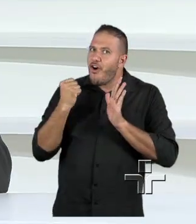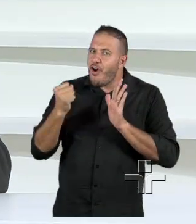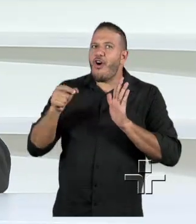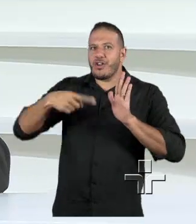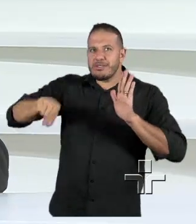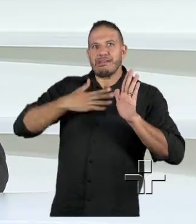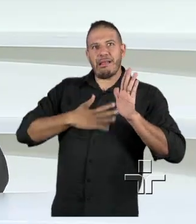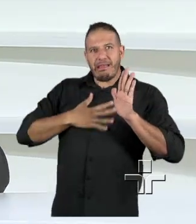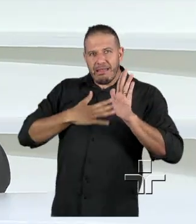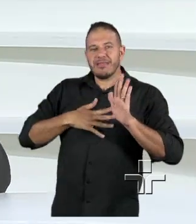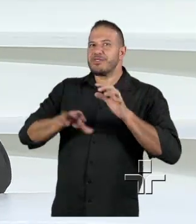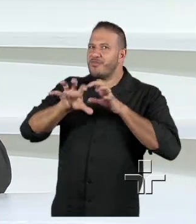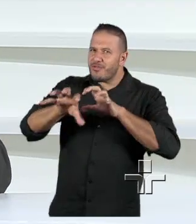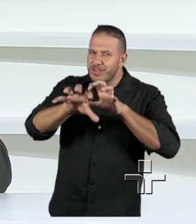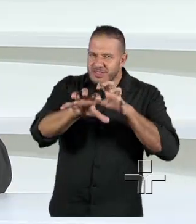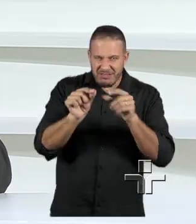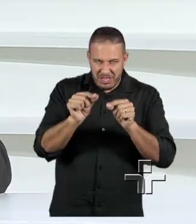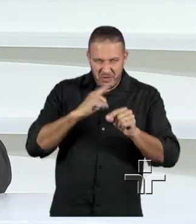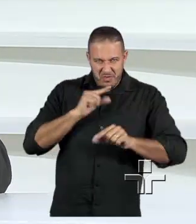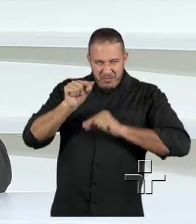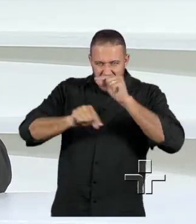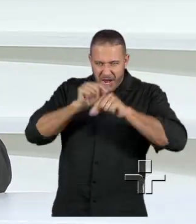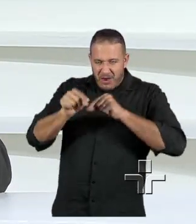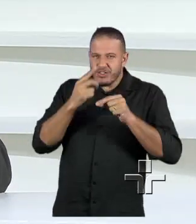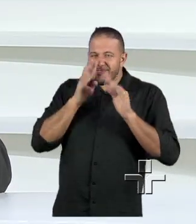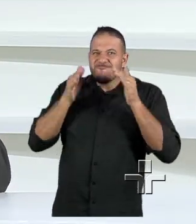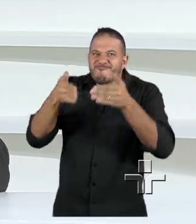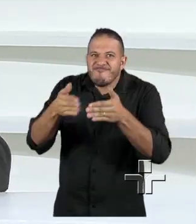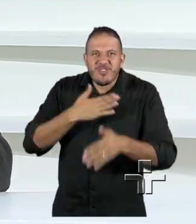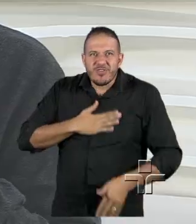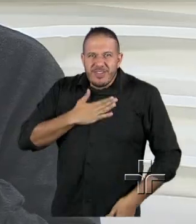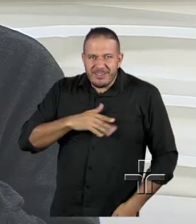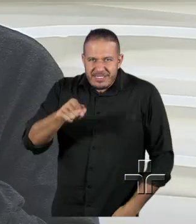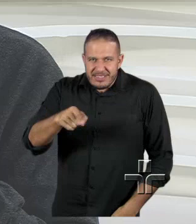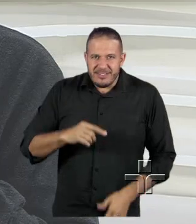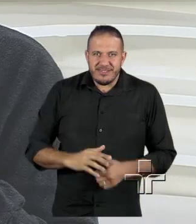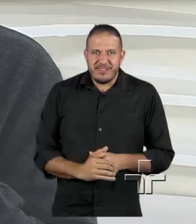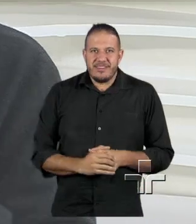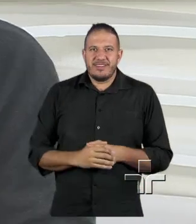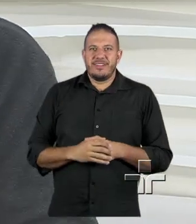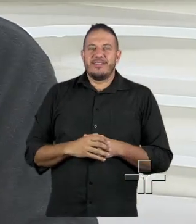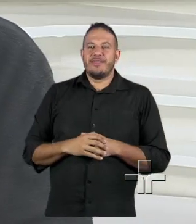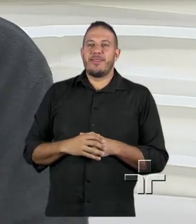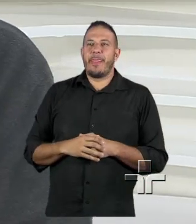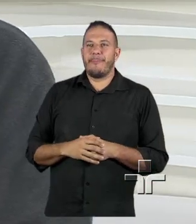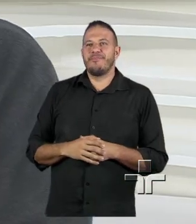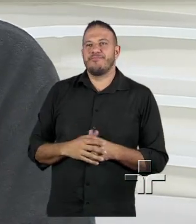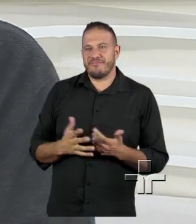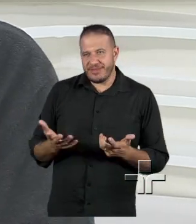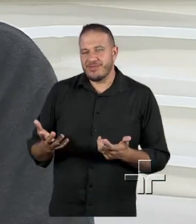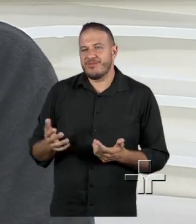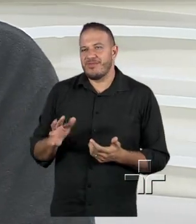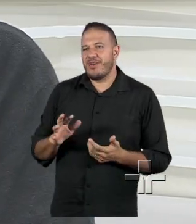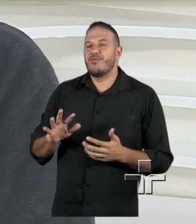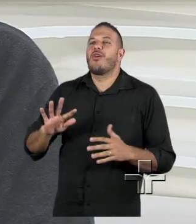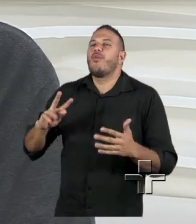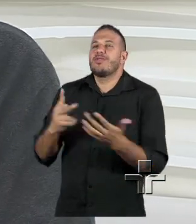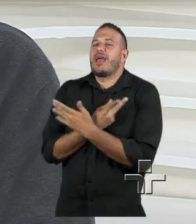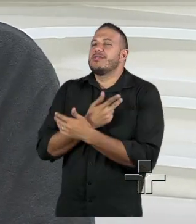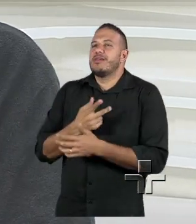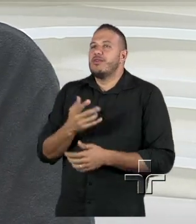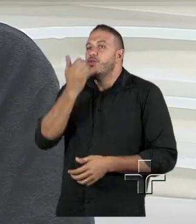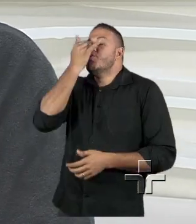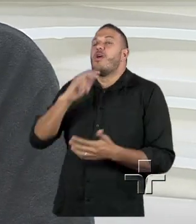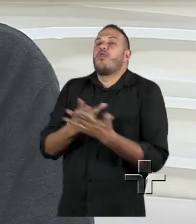influencia muita gente? Se tem uma causa que você gostaria de abraçar? Veja, André, nada é por acaso. Nada é por